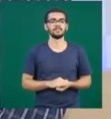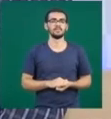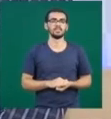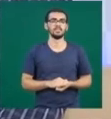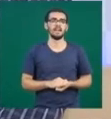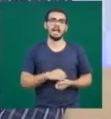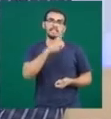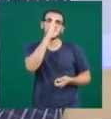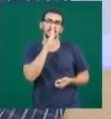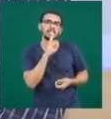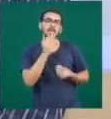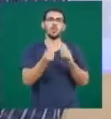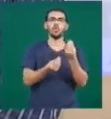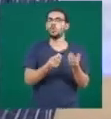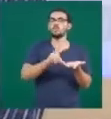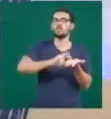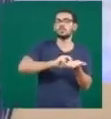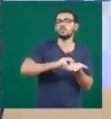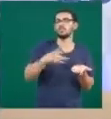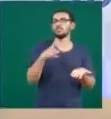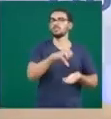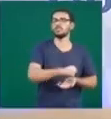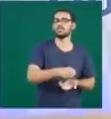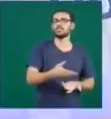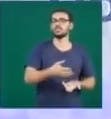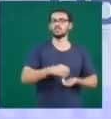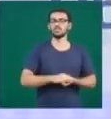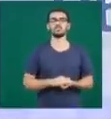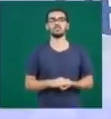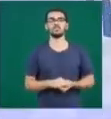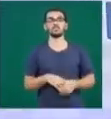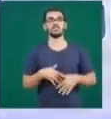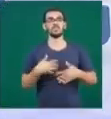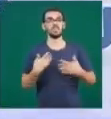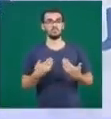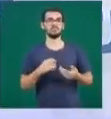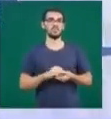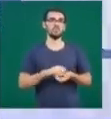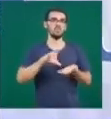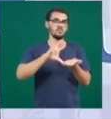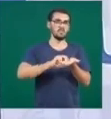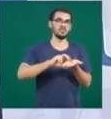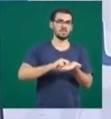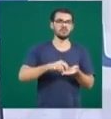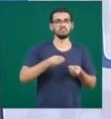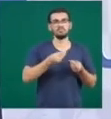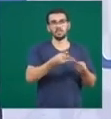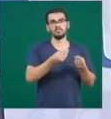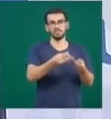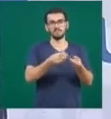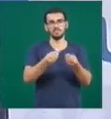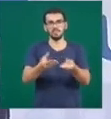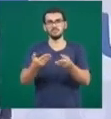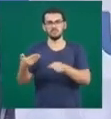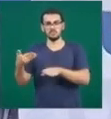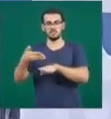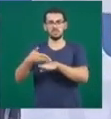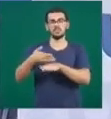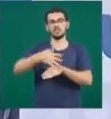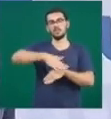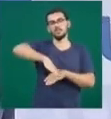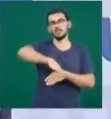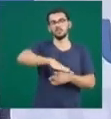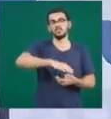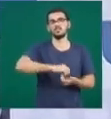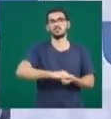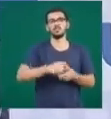então, para adquirir o ingresso? A priori, ele será distribuído na entrada do teatro até